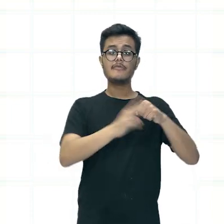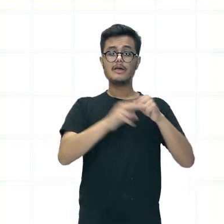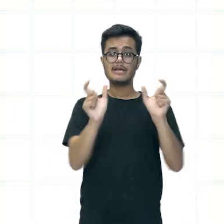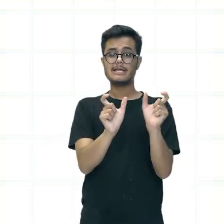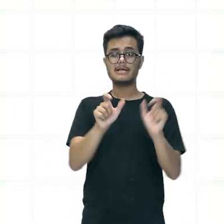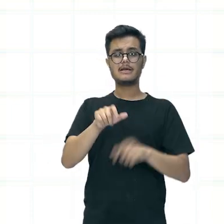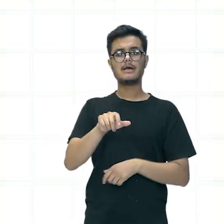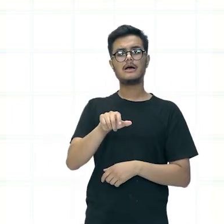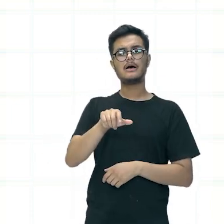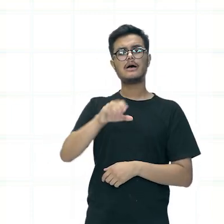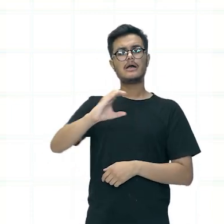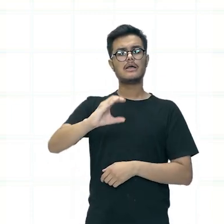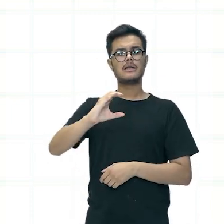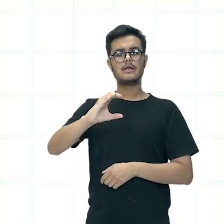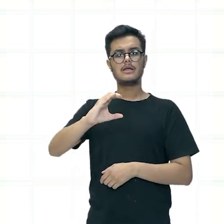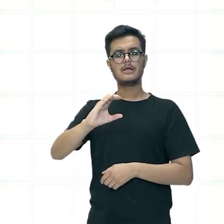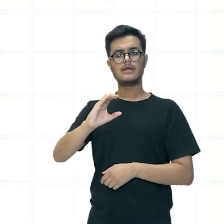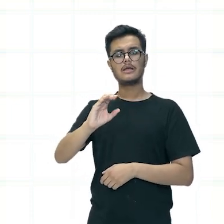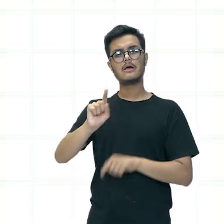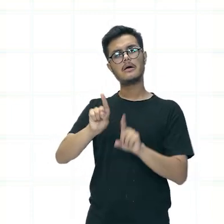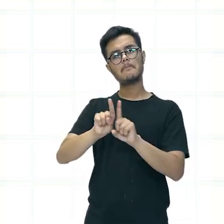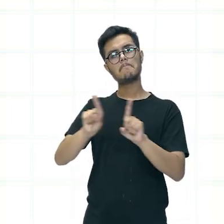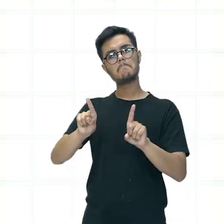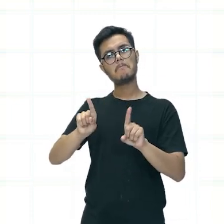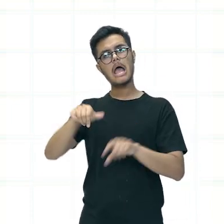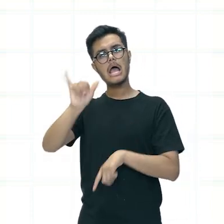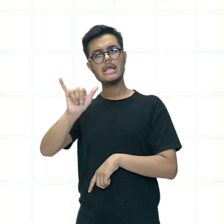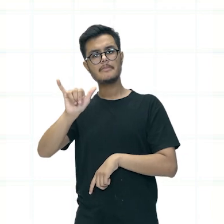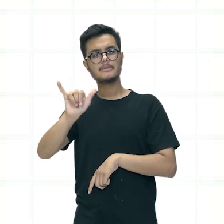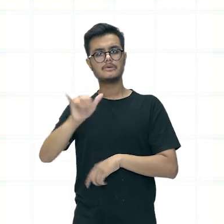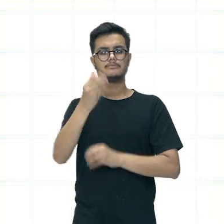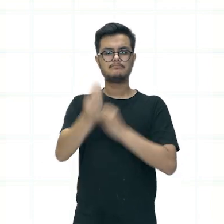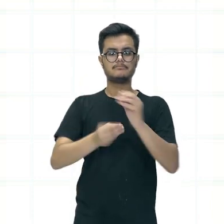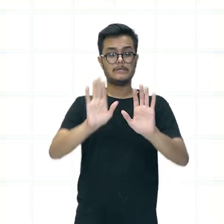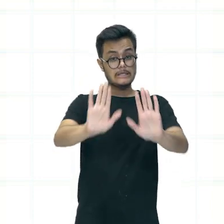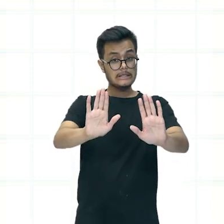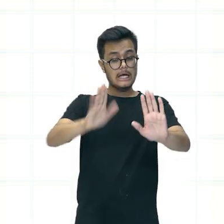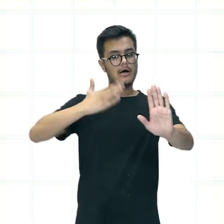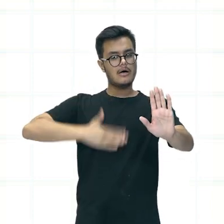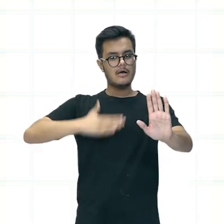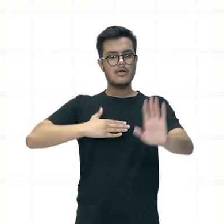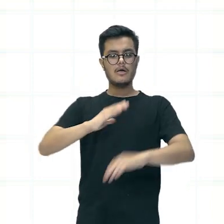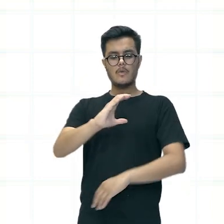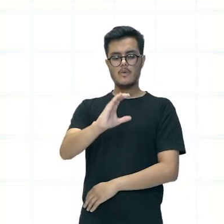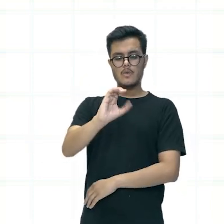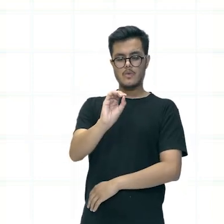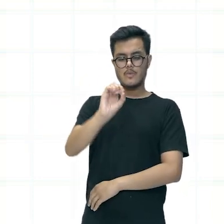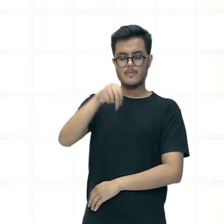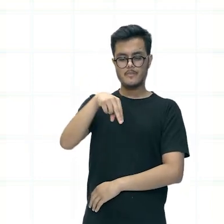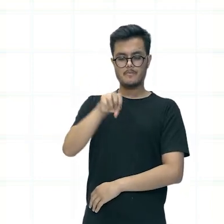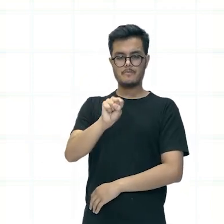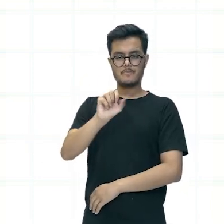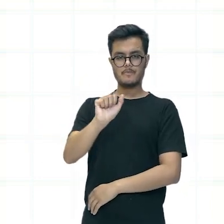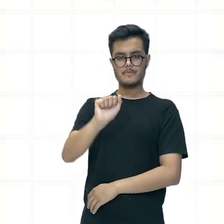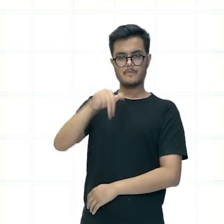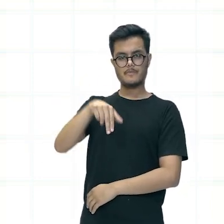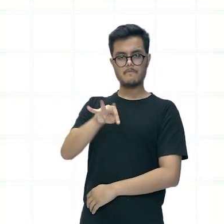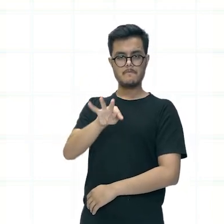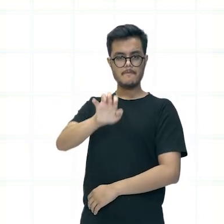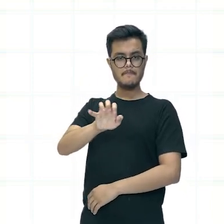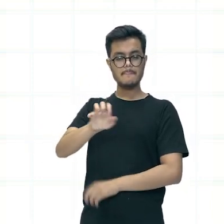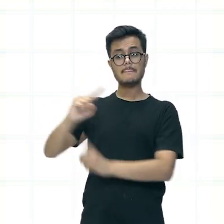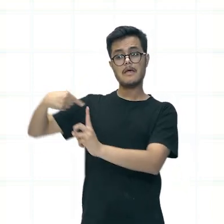em consoante mais Y. Fiquem atentos a essa informação. Consoante